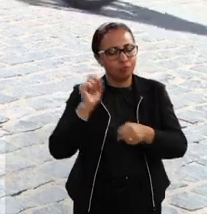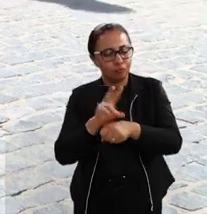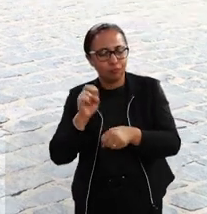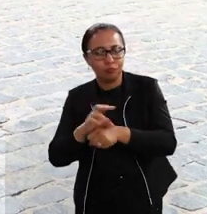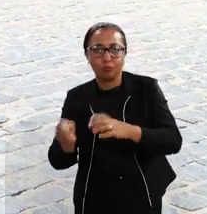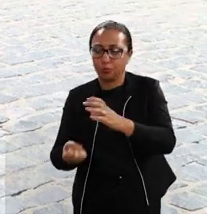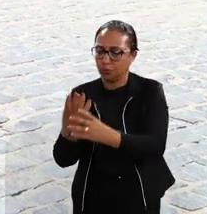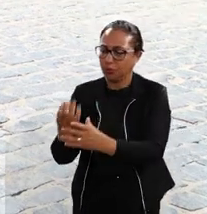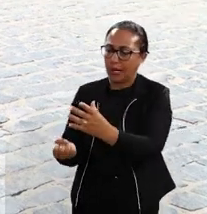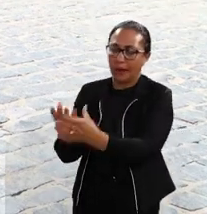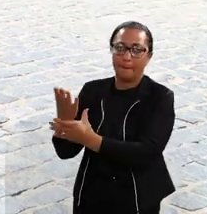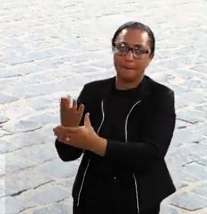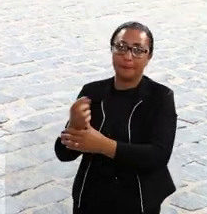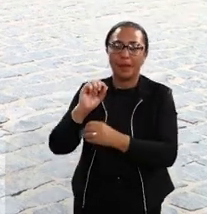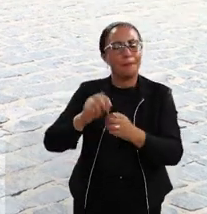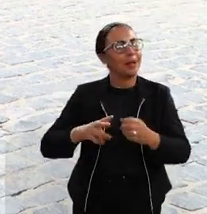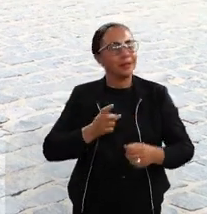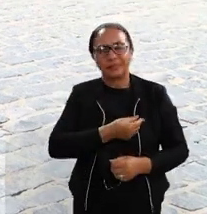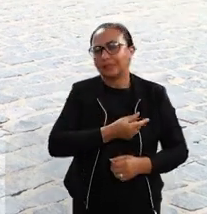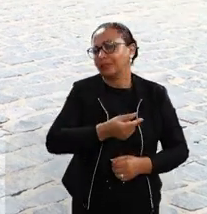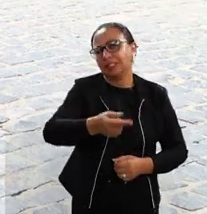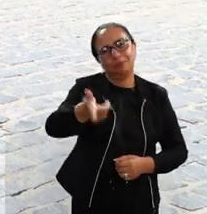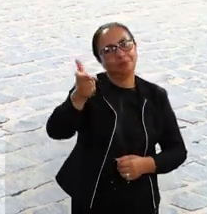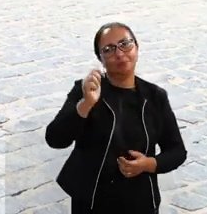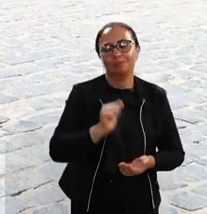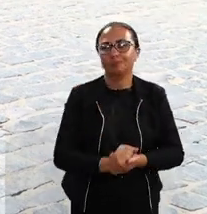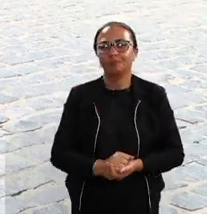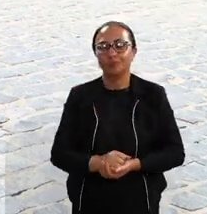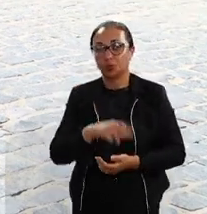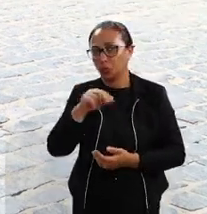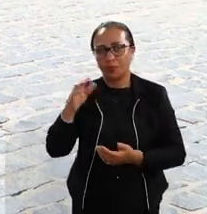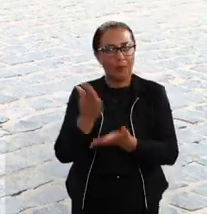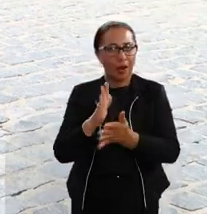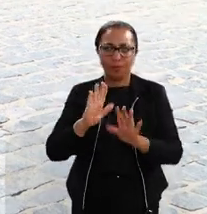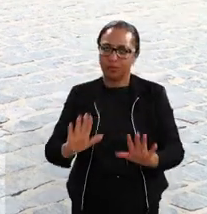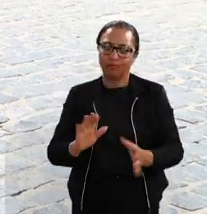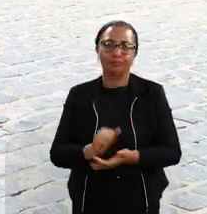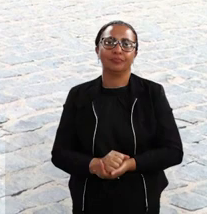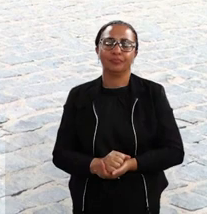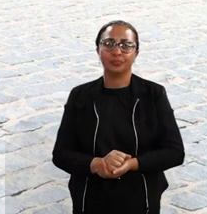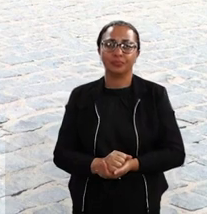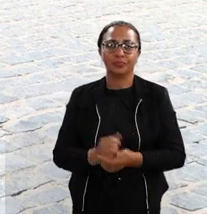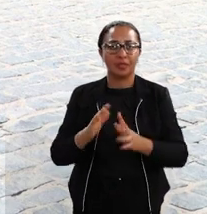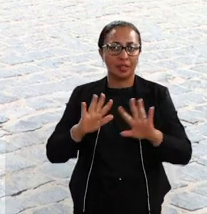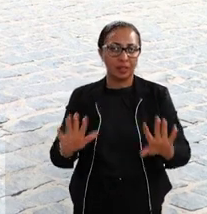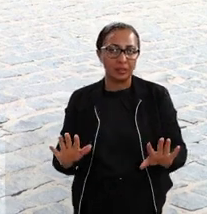novos vírus emergentes, então isso vai ser para sempre, né? Então,